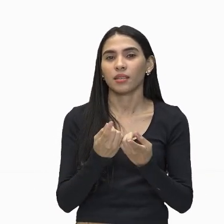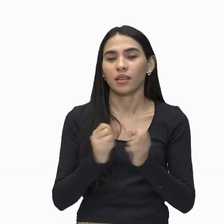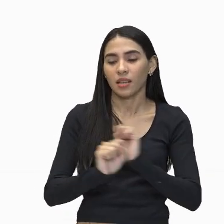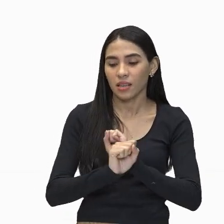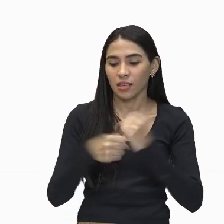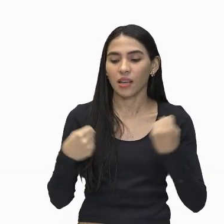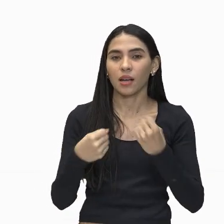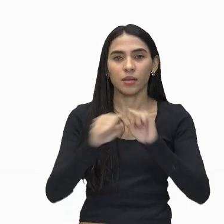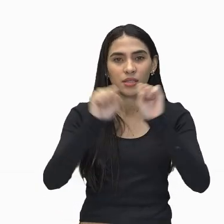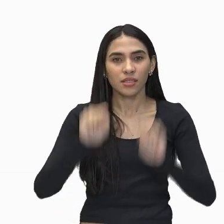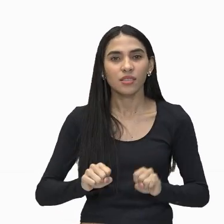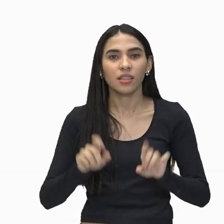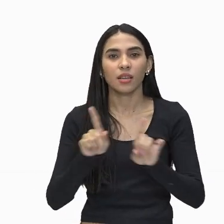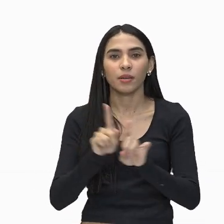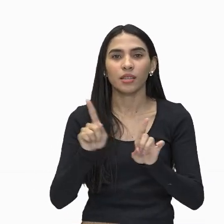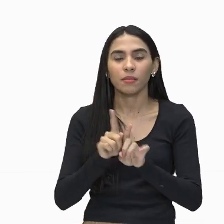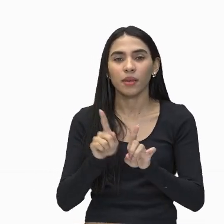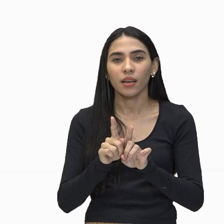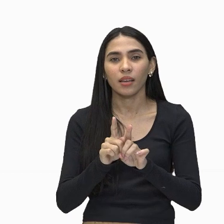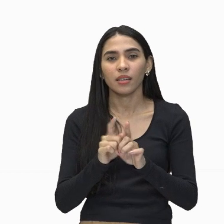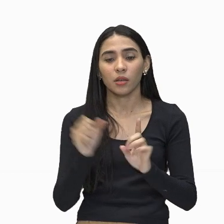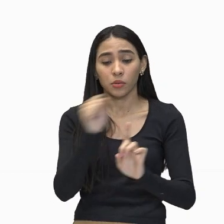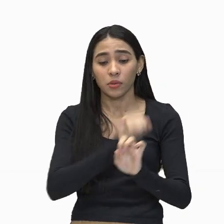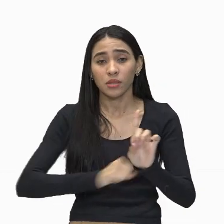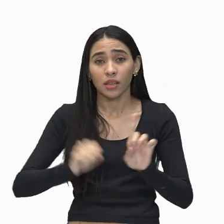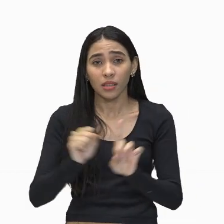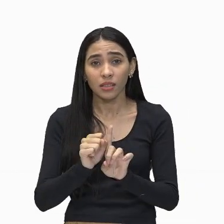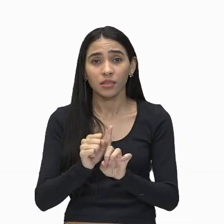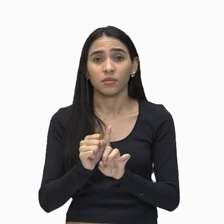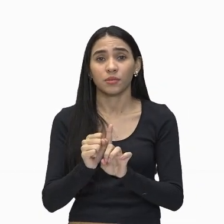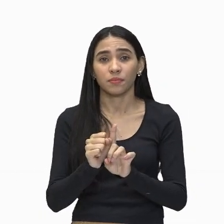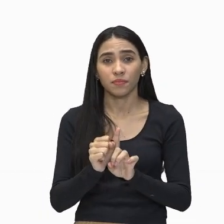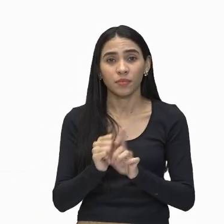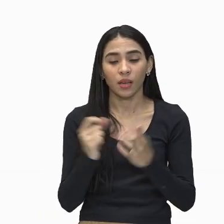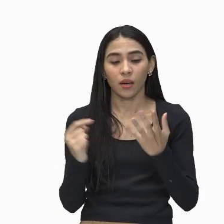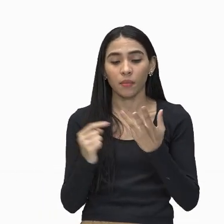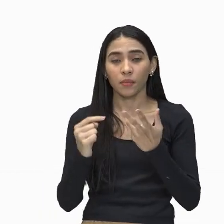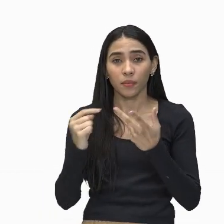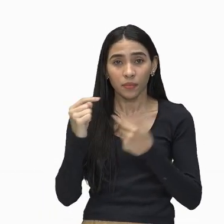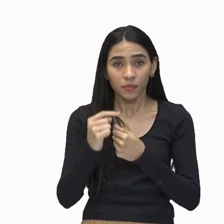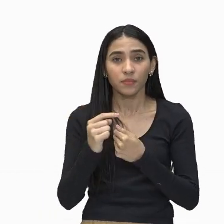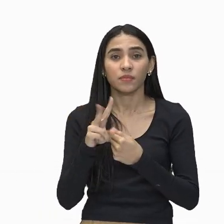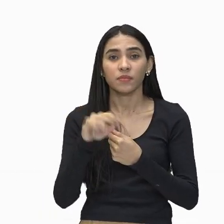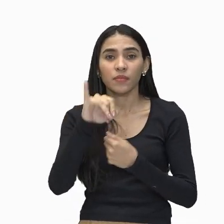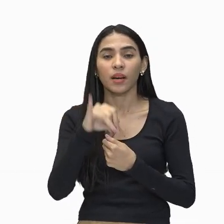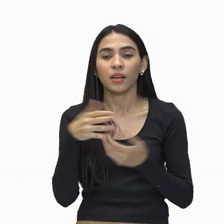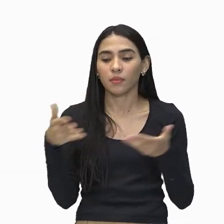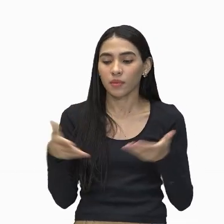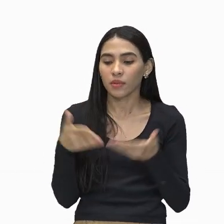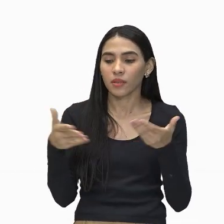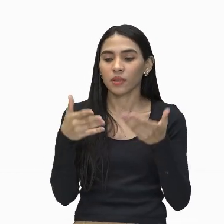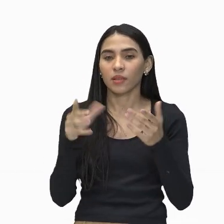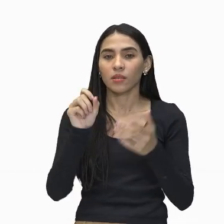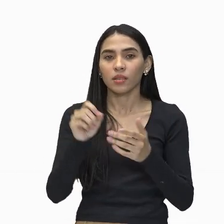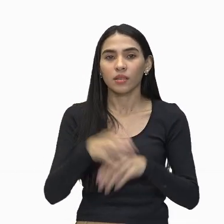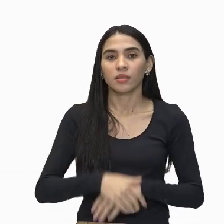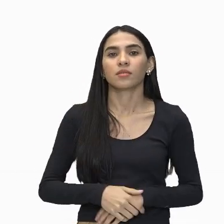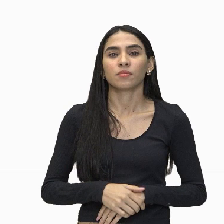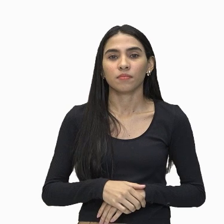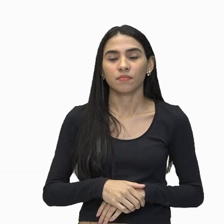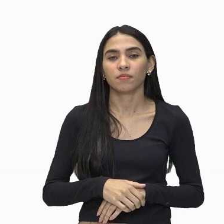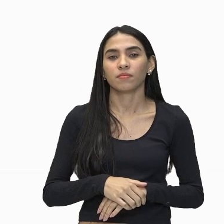quebras dessas narrativas todas, do socialismo, né? Então, tudo isso daí vai gerando o quê? Uma era